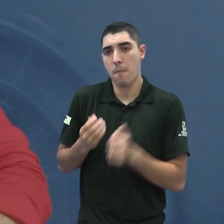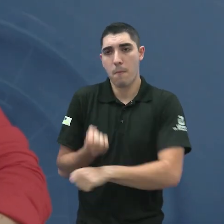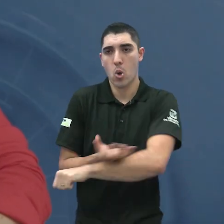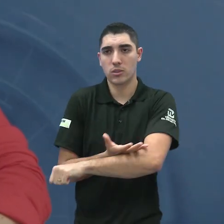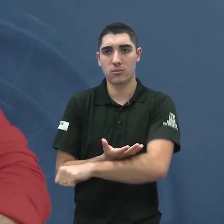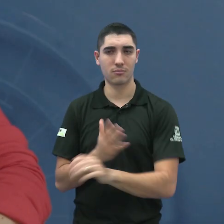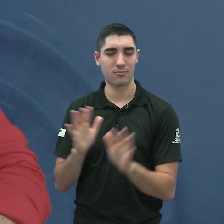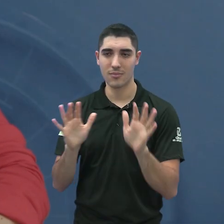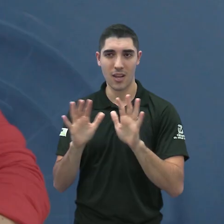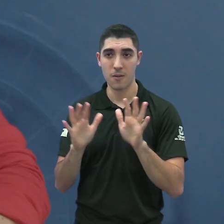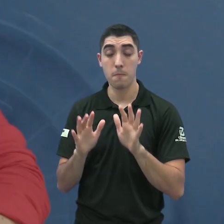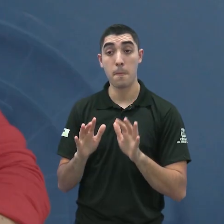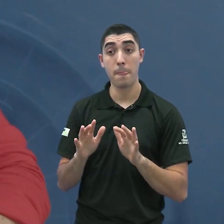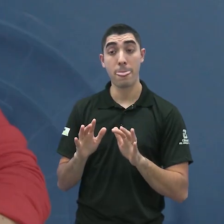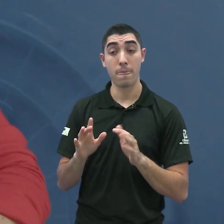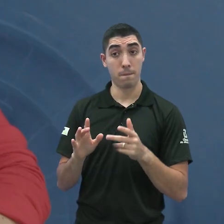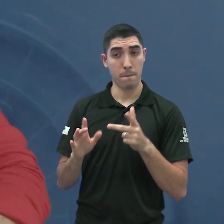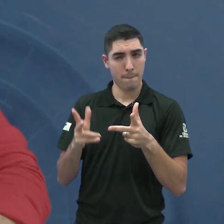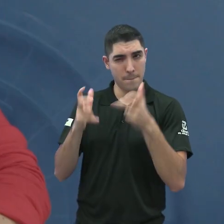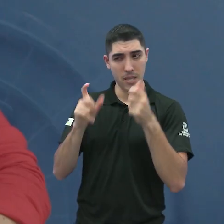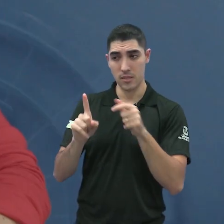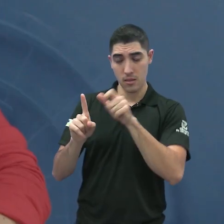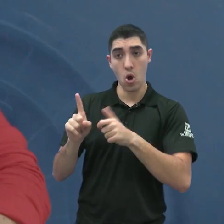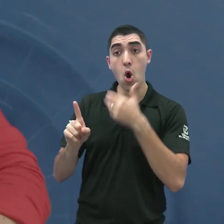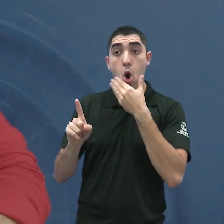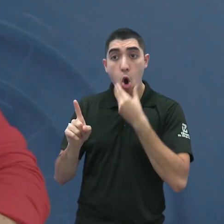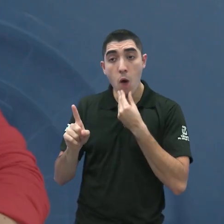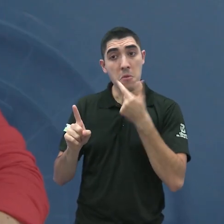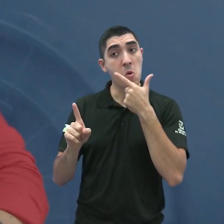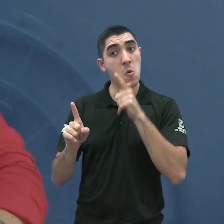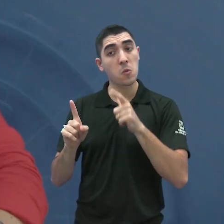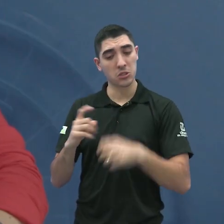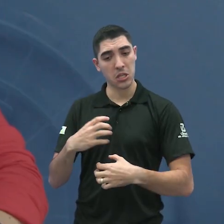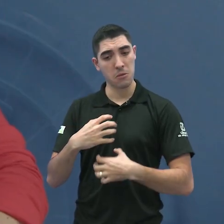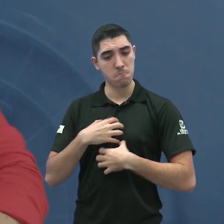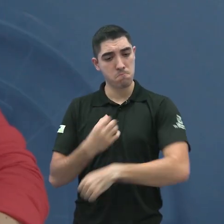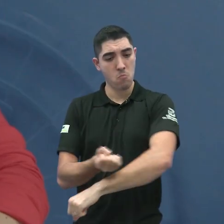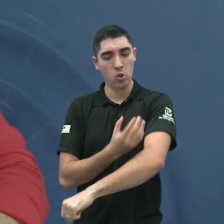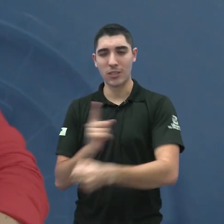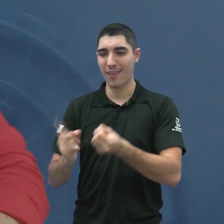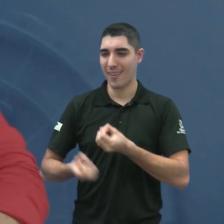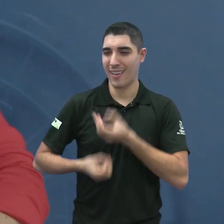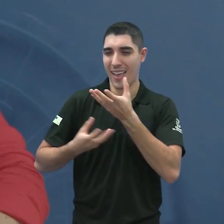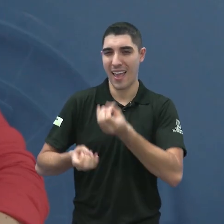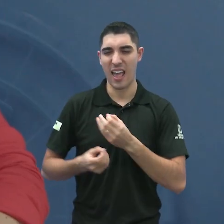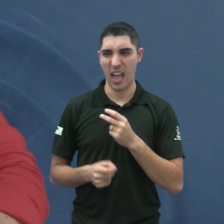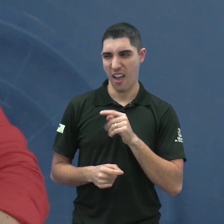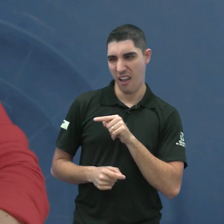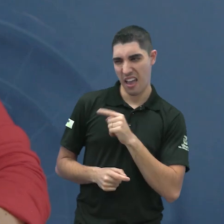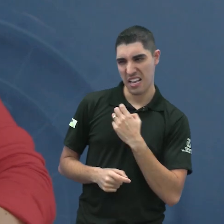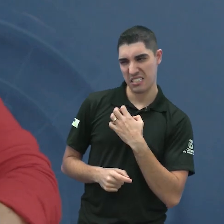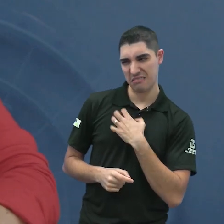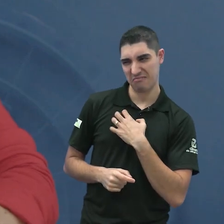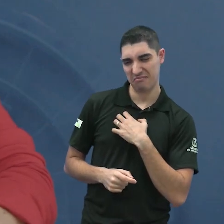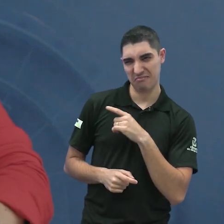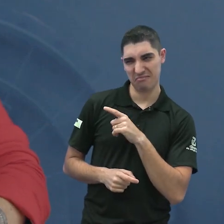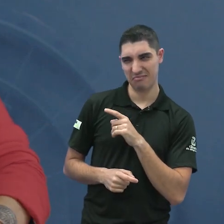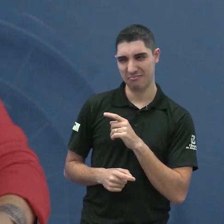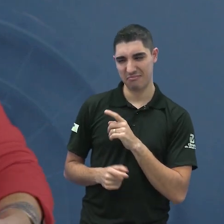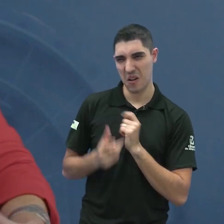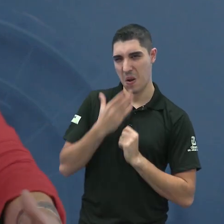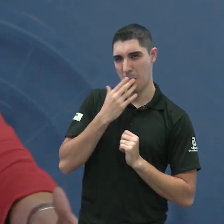gente percebe homens que falam mais sobre as emoções são mal interpretados. Então os homens, eles se sentem até